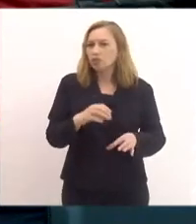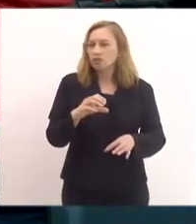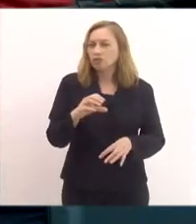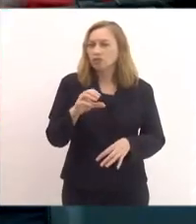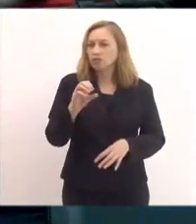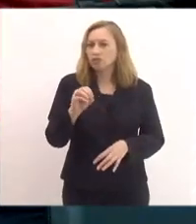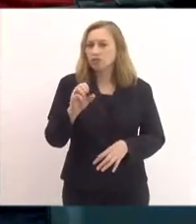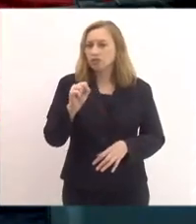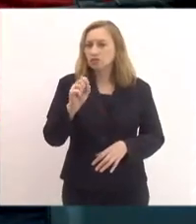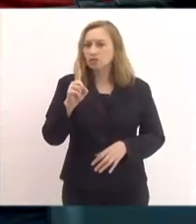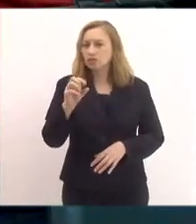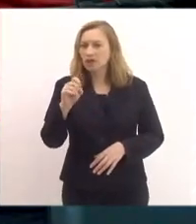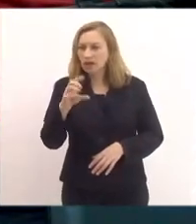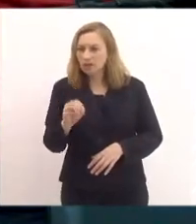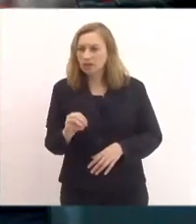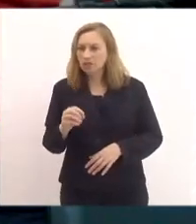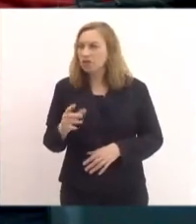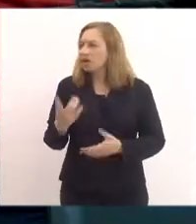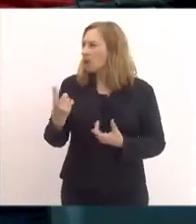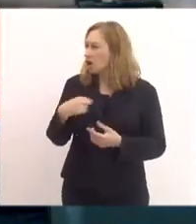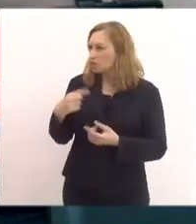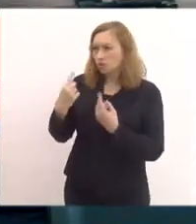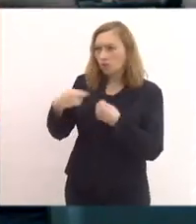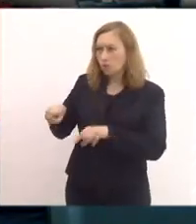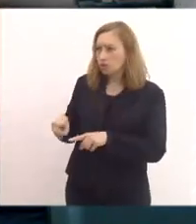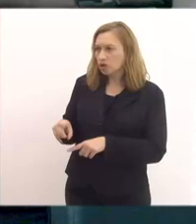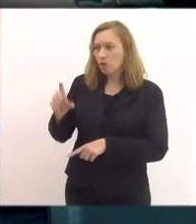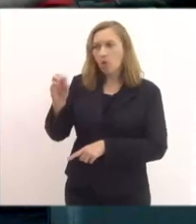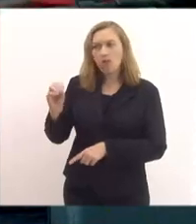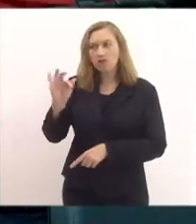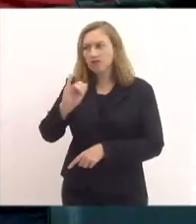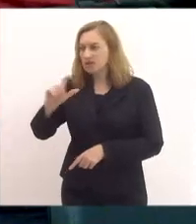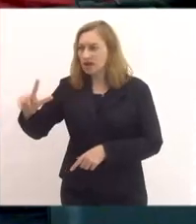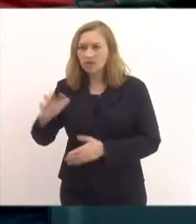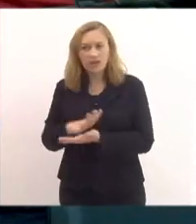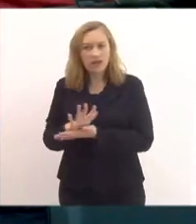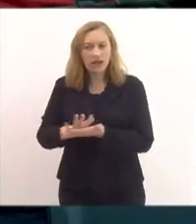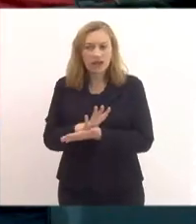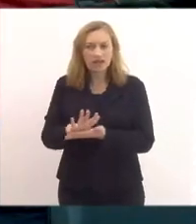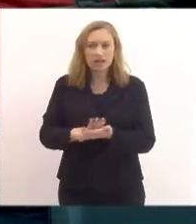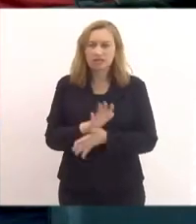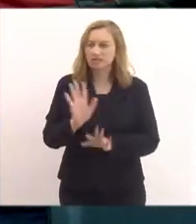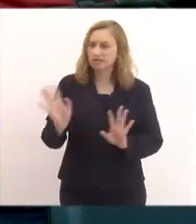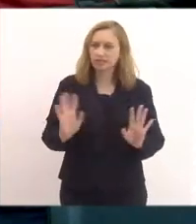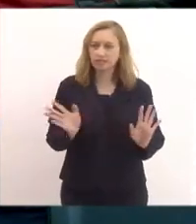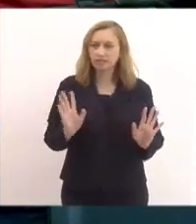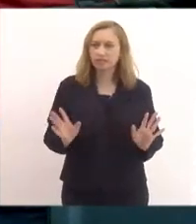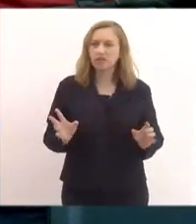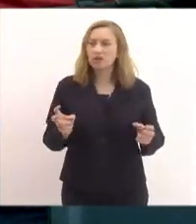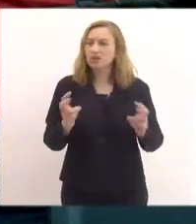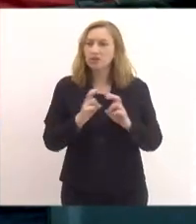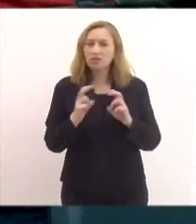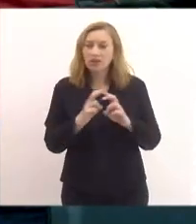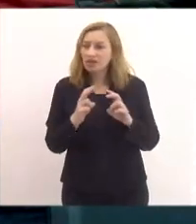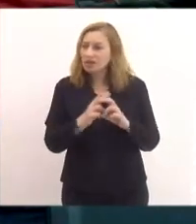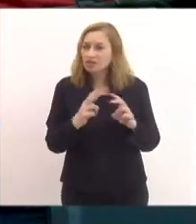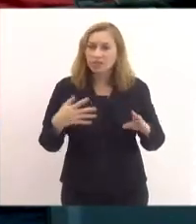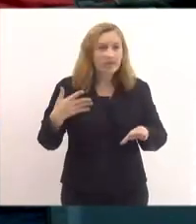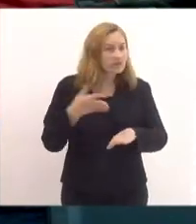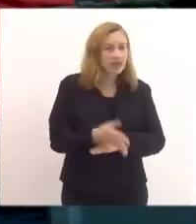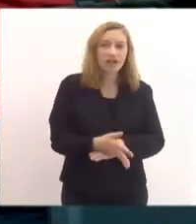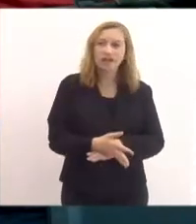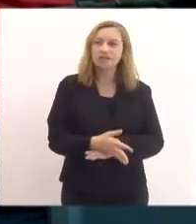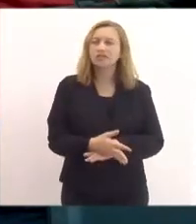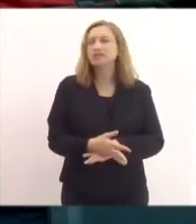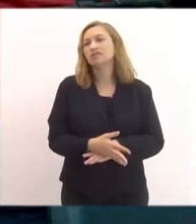revertidos. Nada contra os oficiais, pelo contrário, até porque o camarada de oficial, que são 14, estão brigando para entrar pelo erro bizarro, como